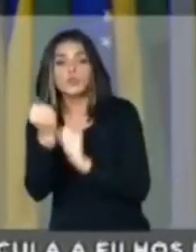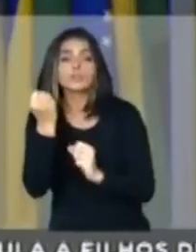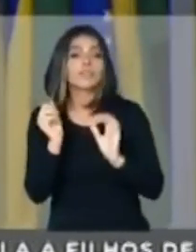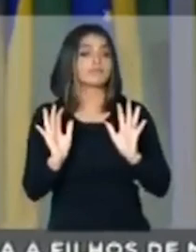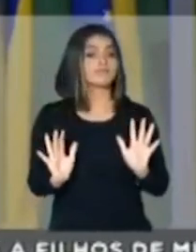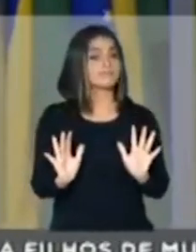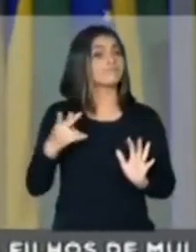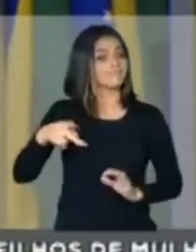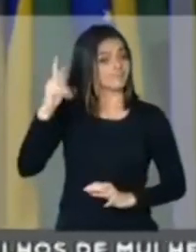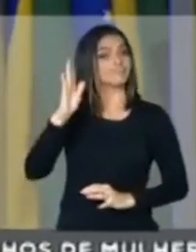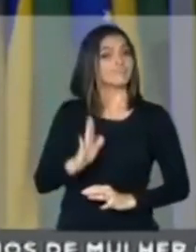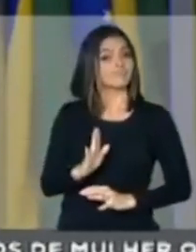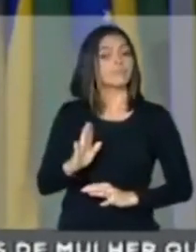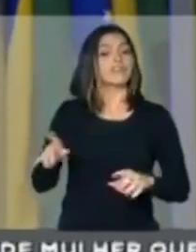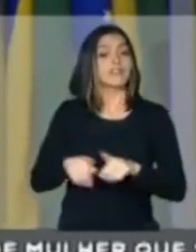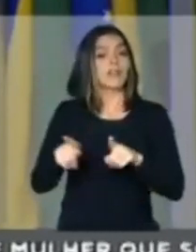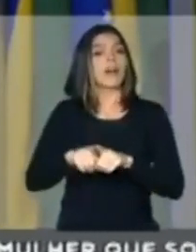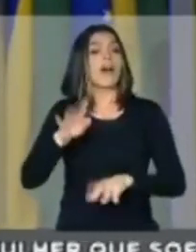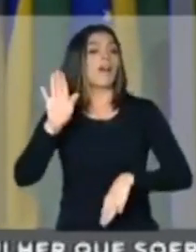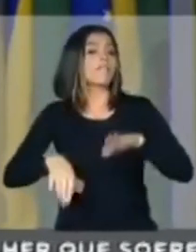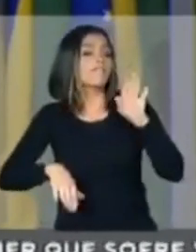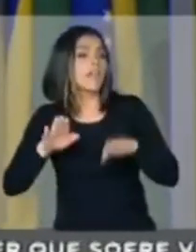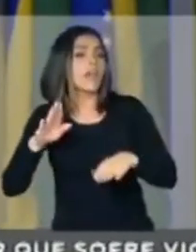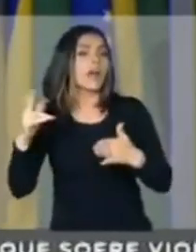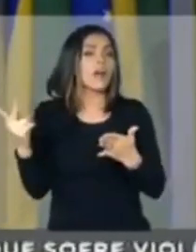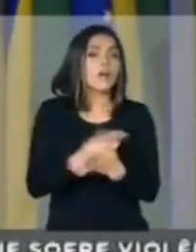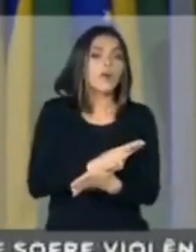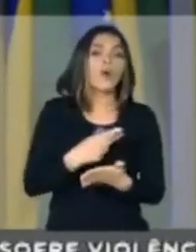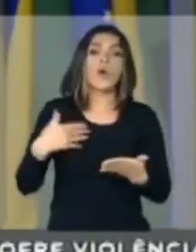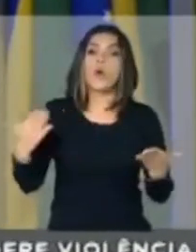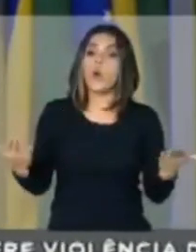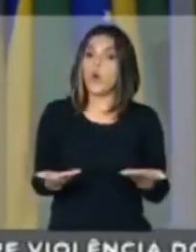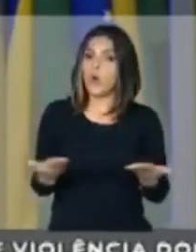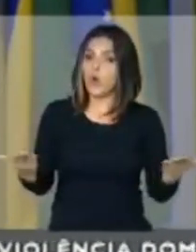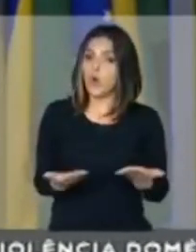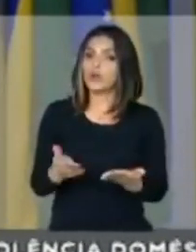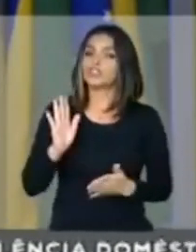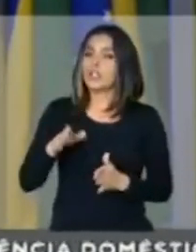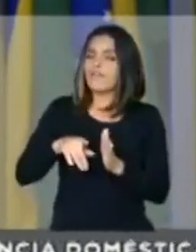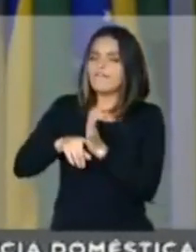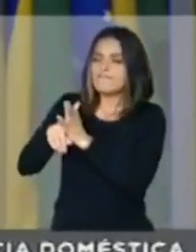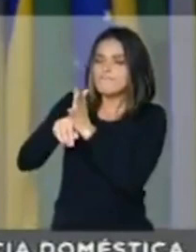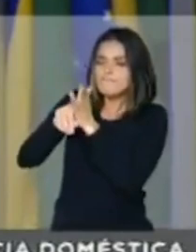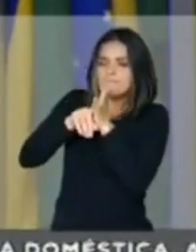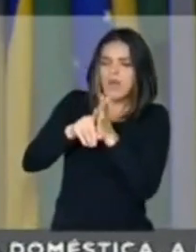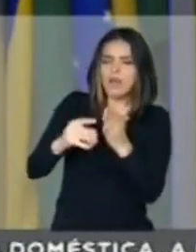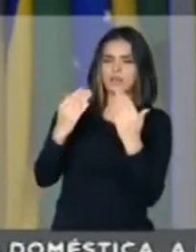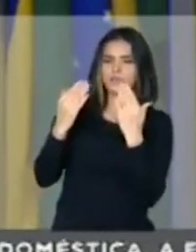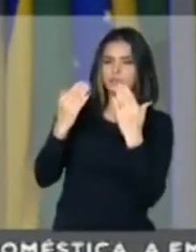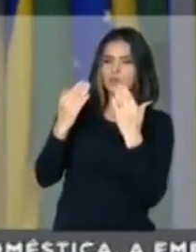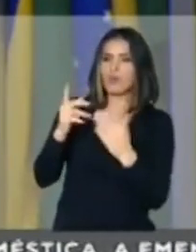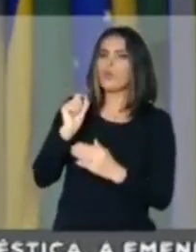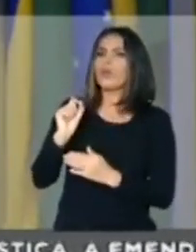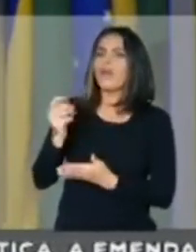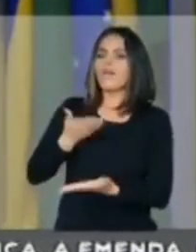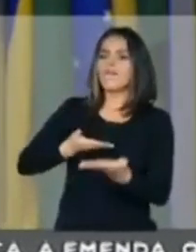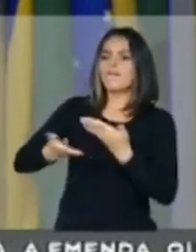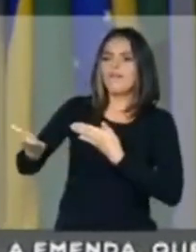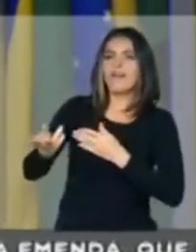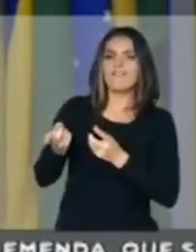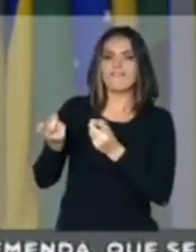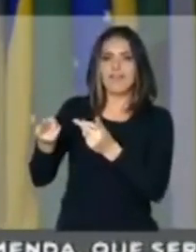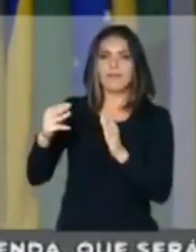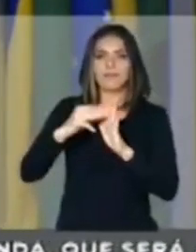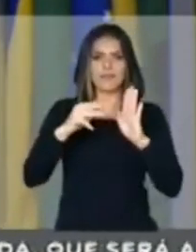empresariado brasileiro e muitas vezes, hoje, já sob investigações de suspeita de vendas de medida